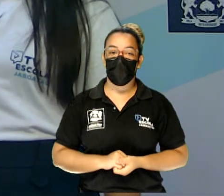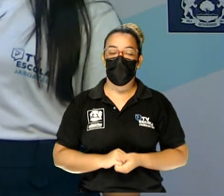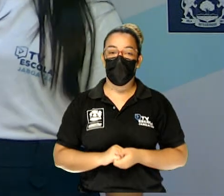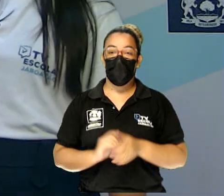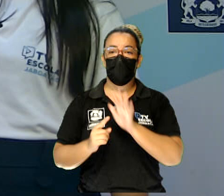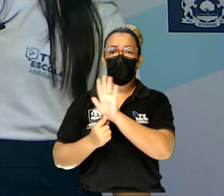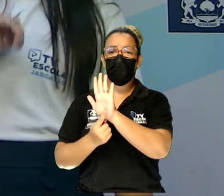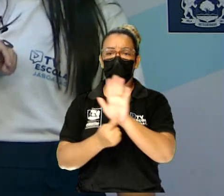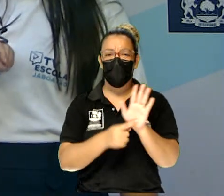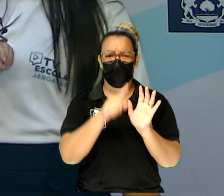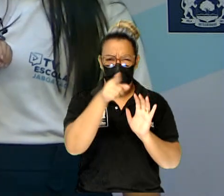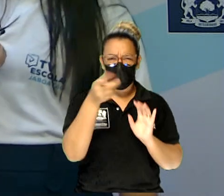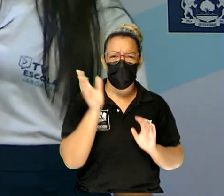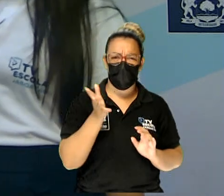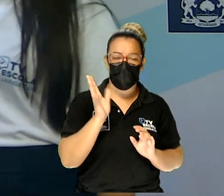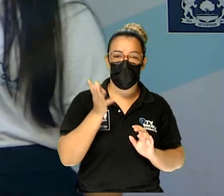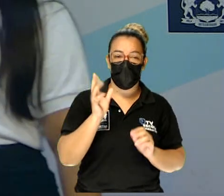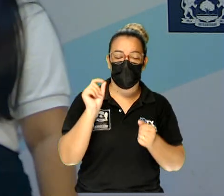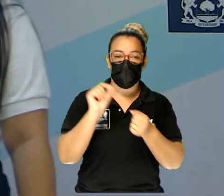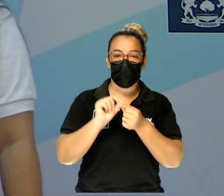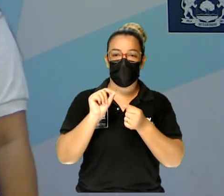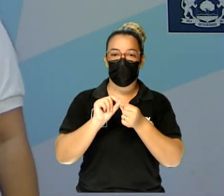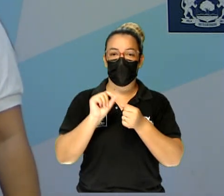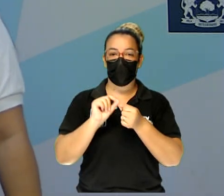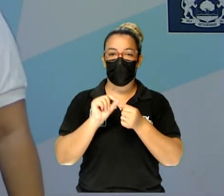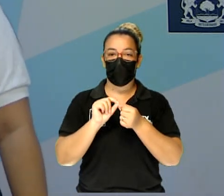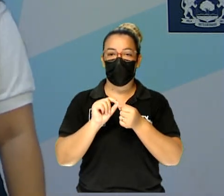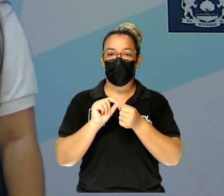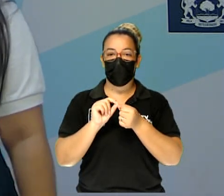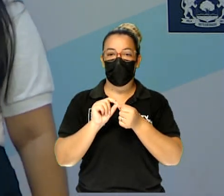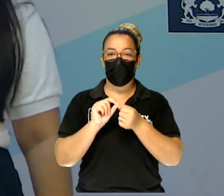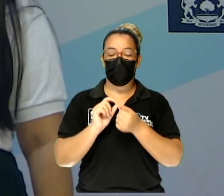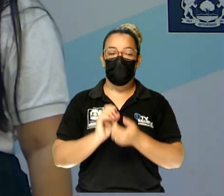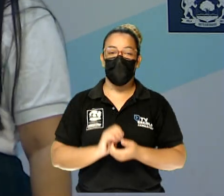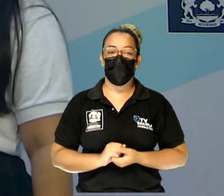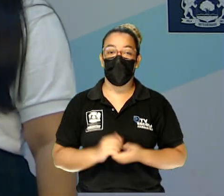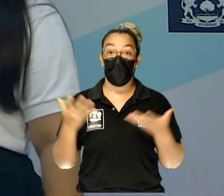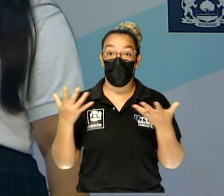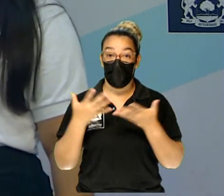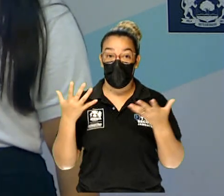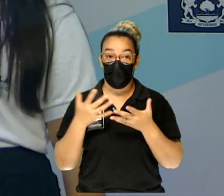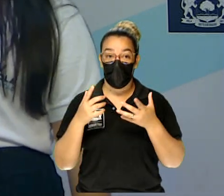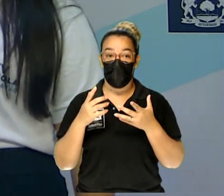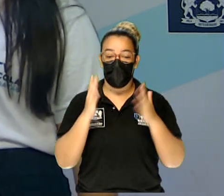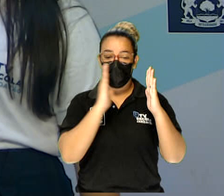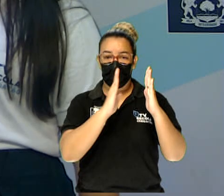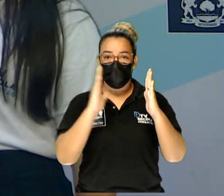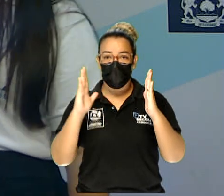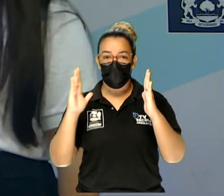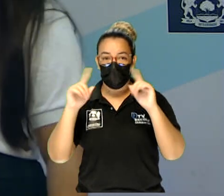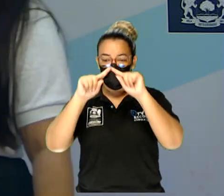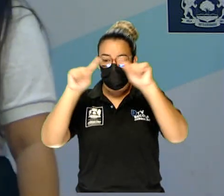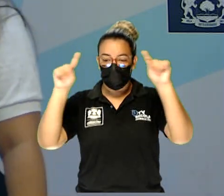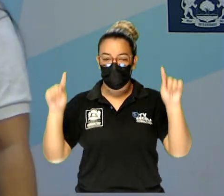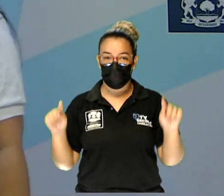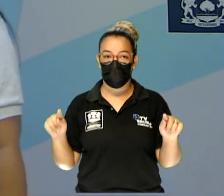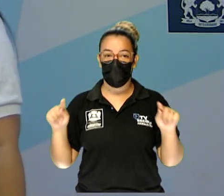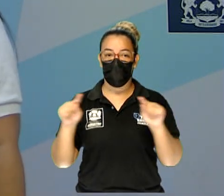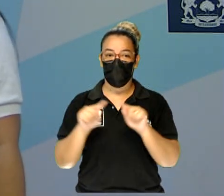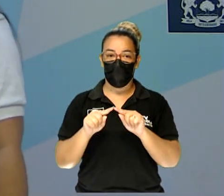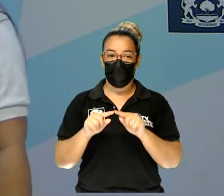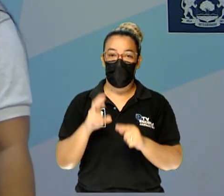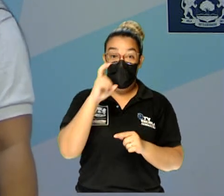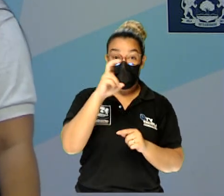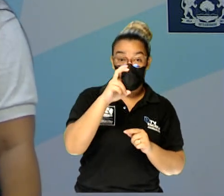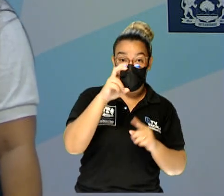vocês que a gente já tinha feito no algoritmo, no material dourado. Agora aqui na continha no algoritmo, certo? 5